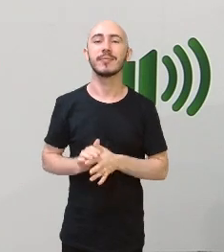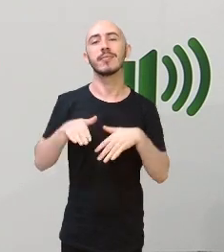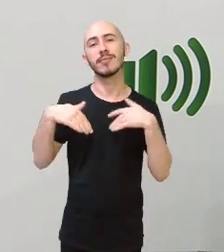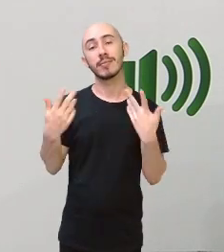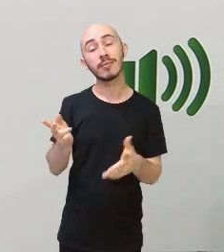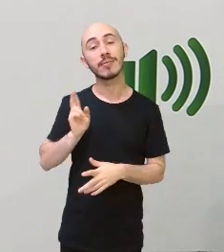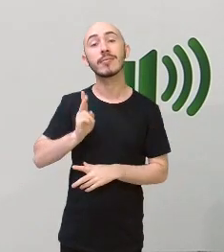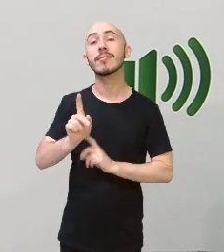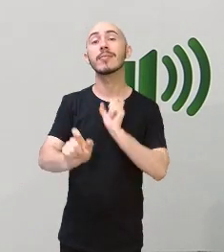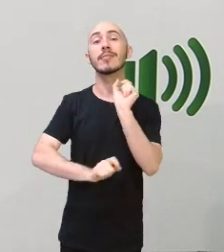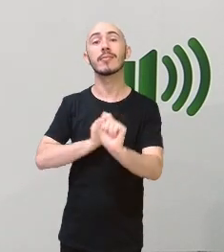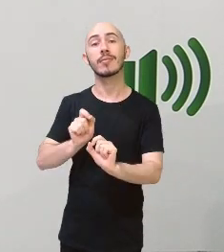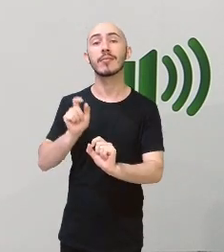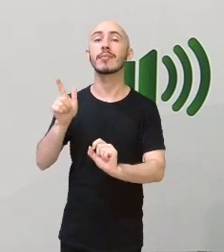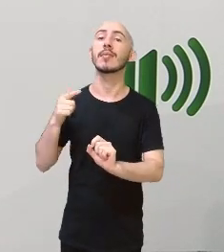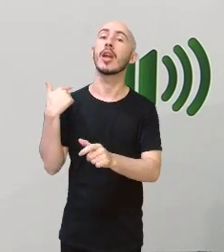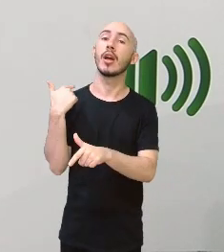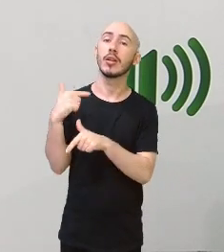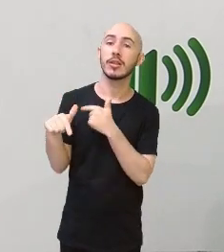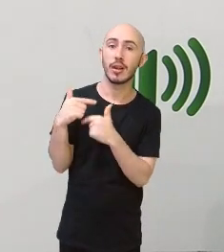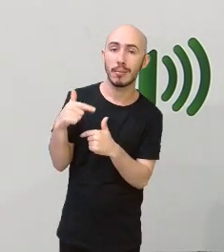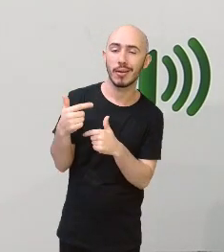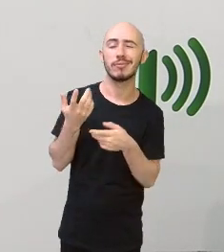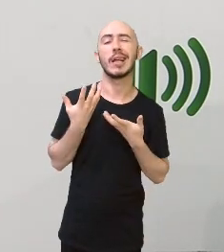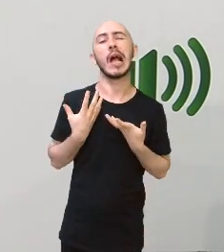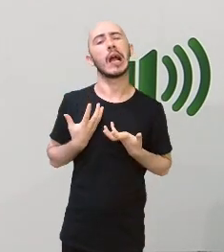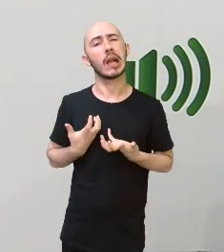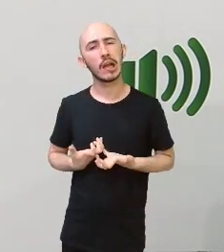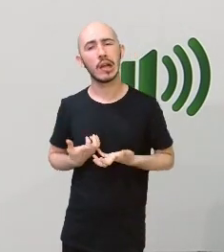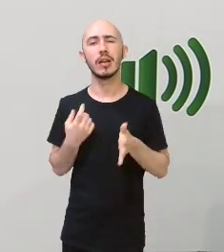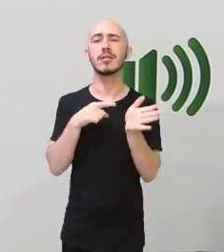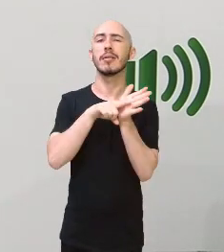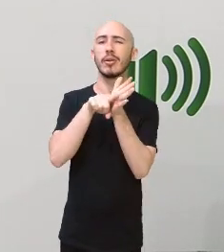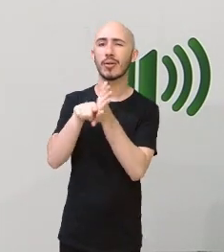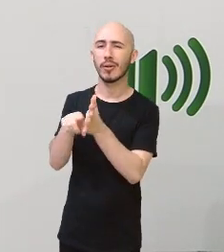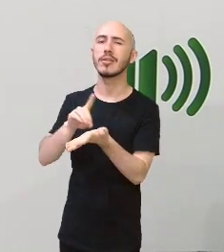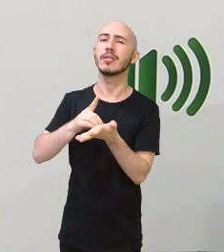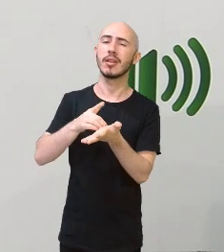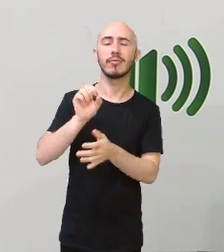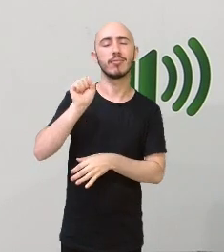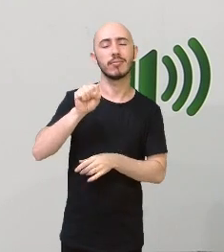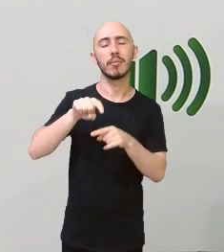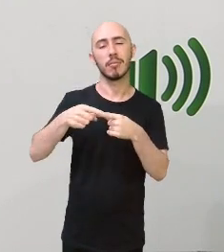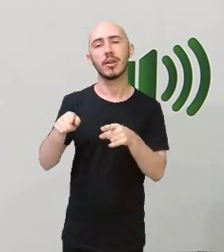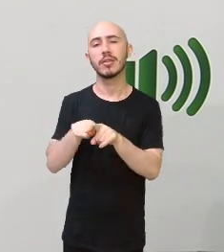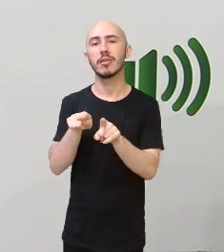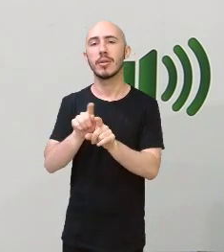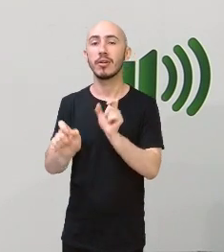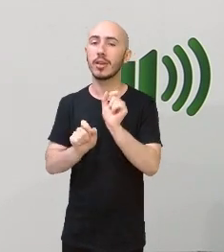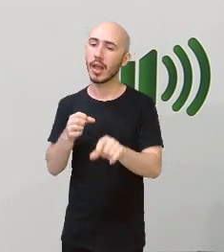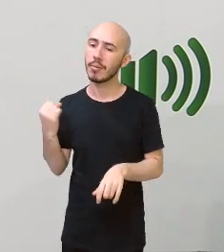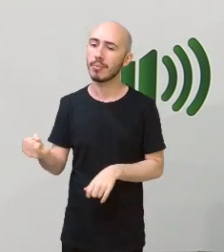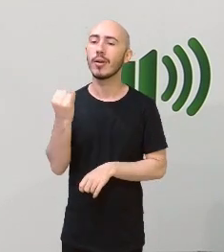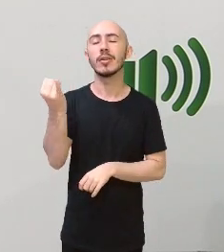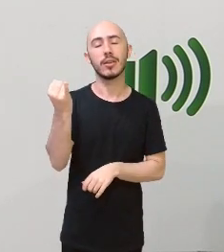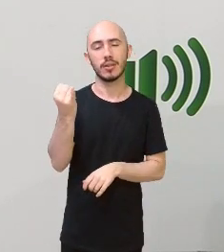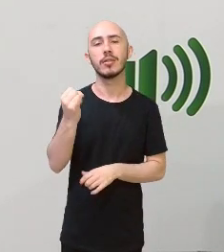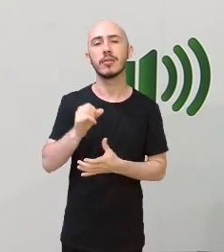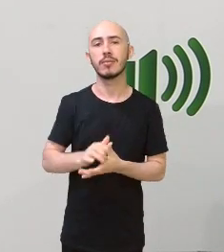aquela coisa, é um trabalho de certa forma cansativo, pesquisar no dicionário, mas é muito importante, é